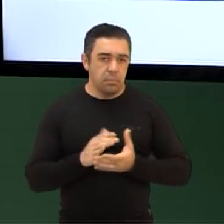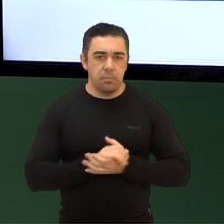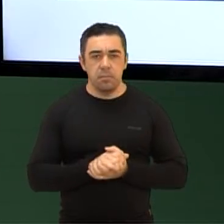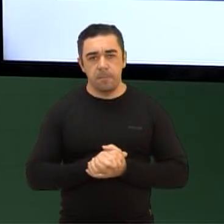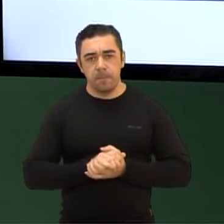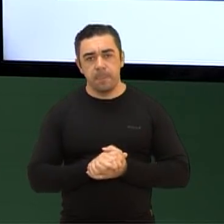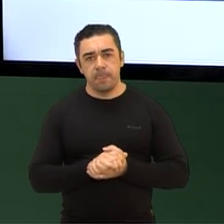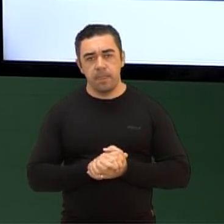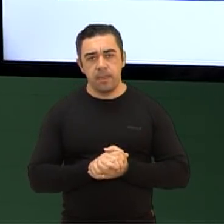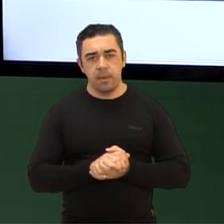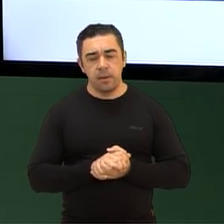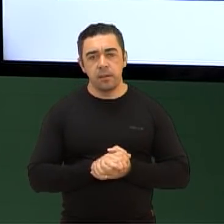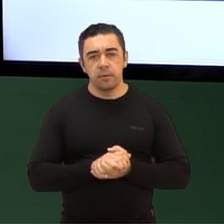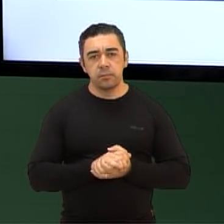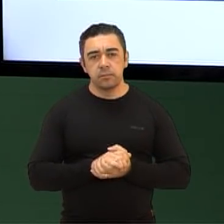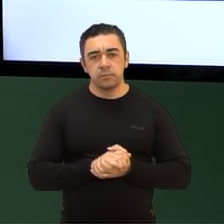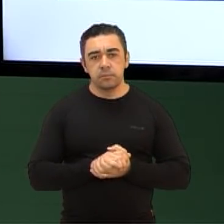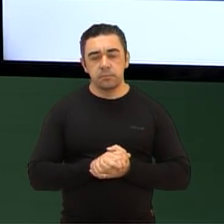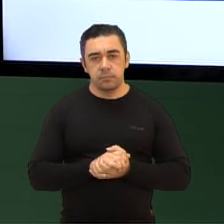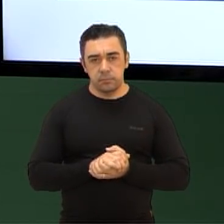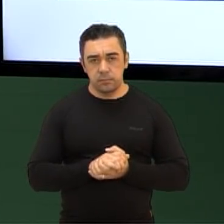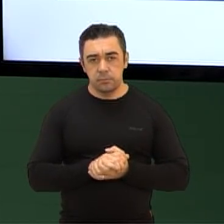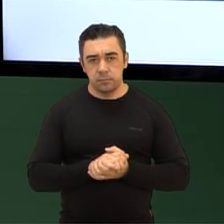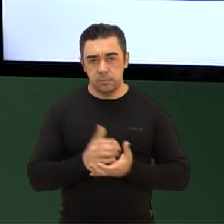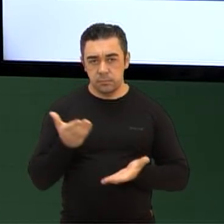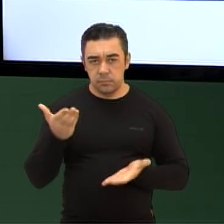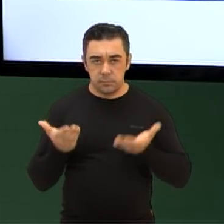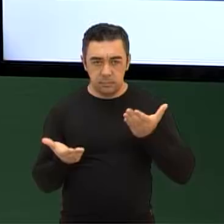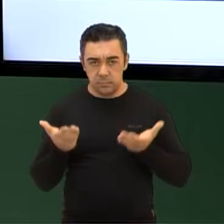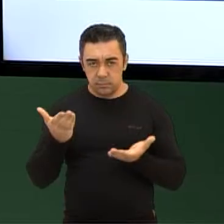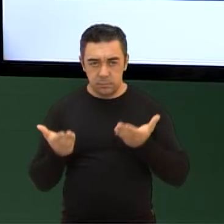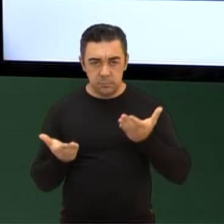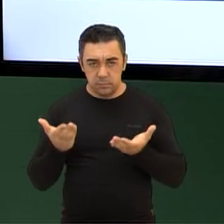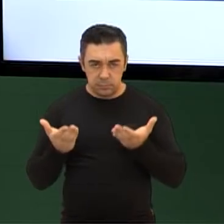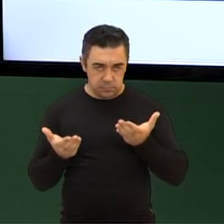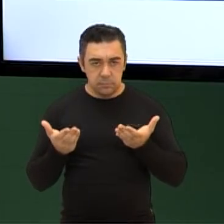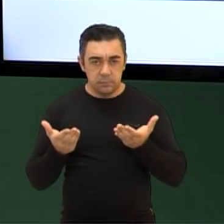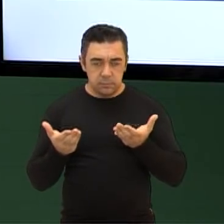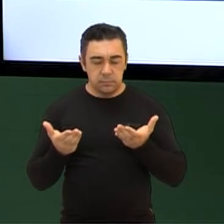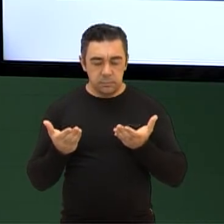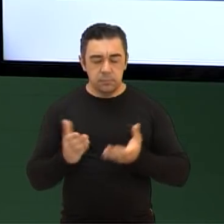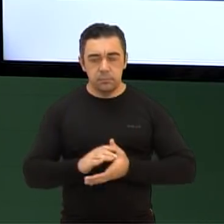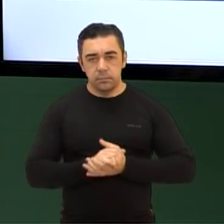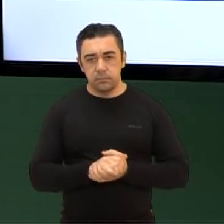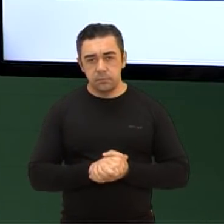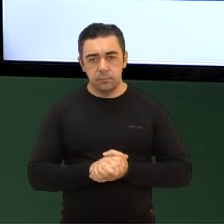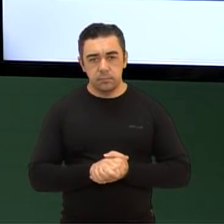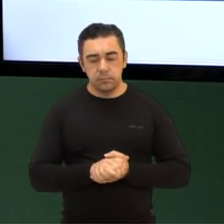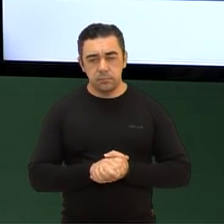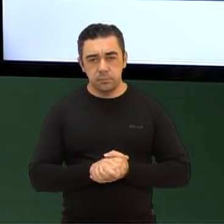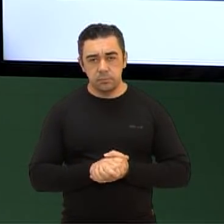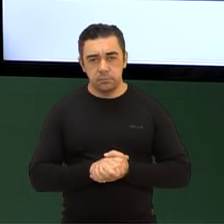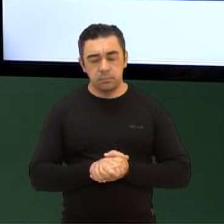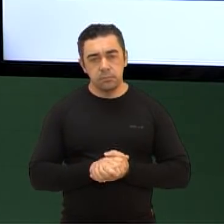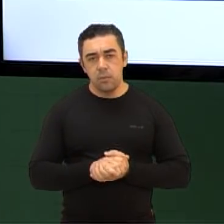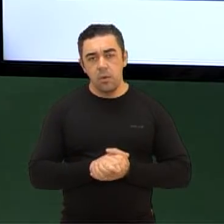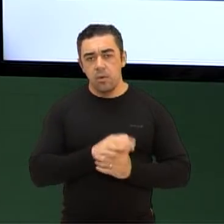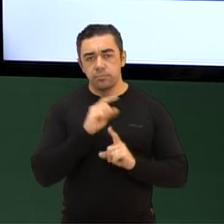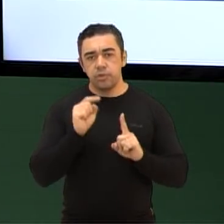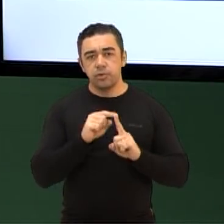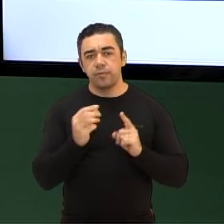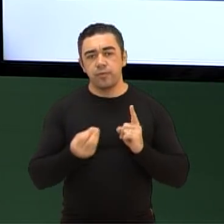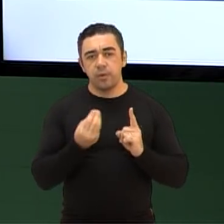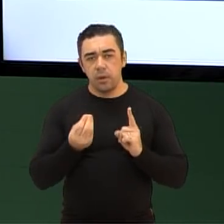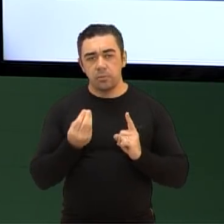daqui, professora? Vamos equilibrar a nossa balança, né? Qual que é o nosso